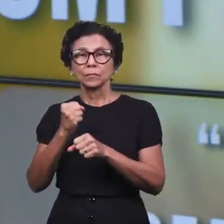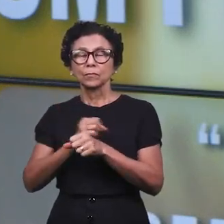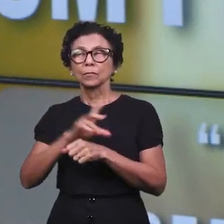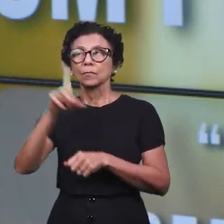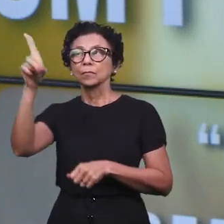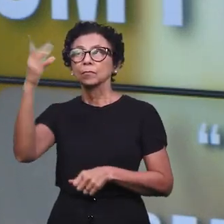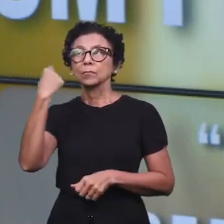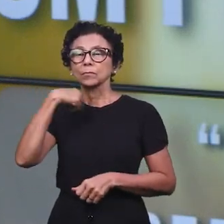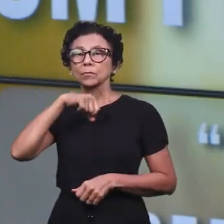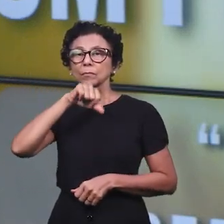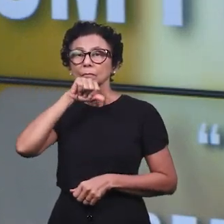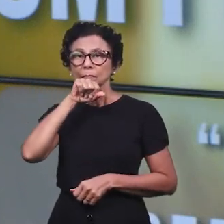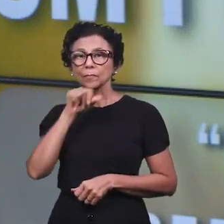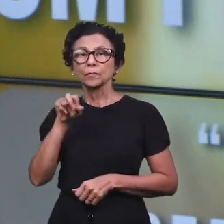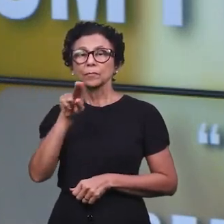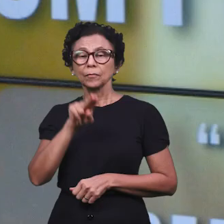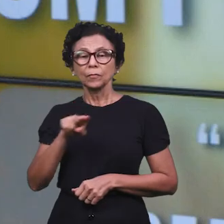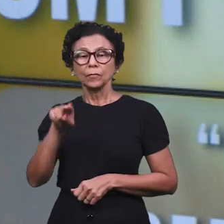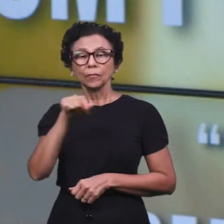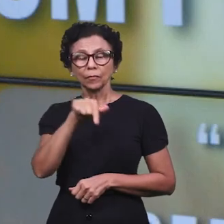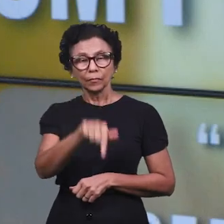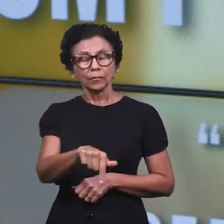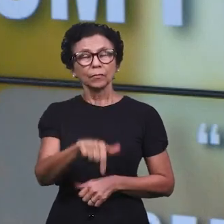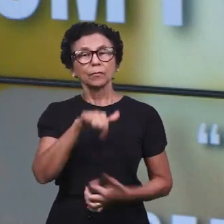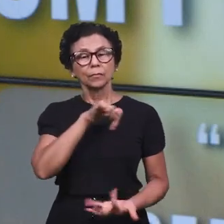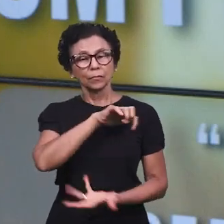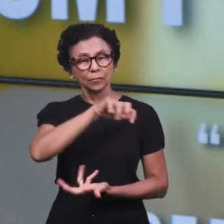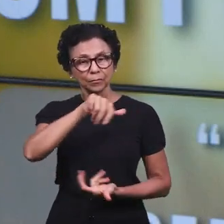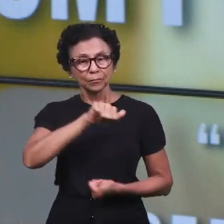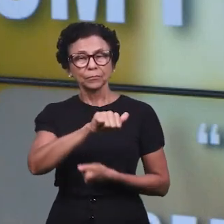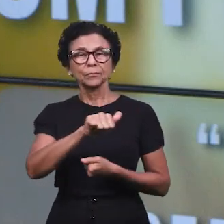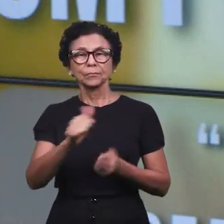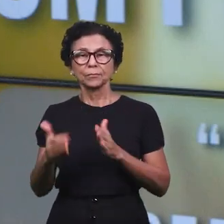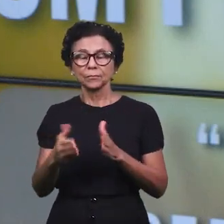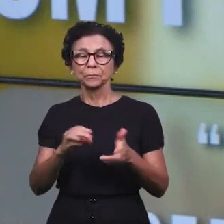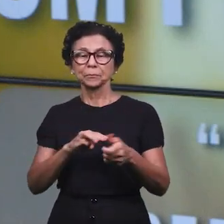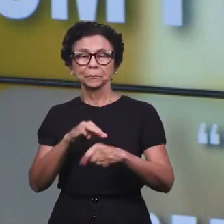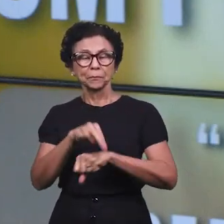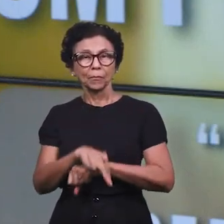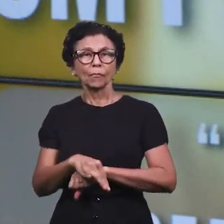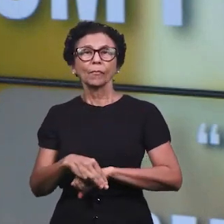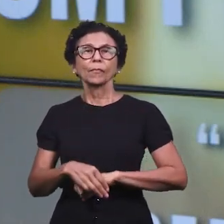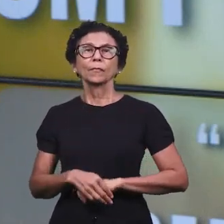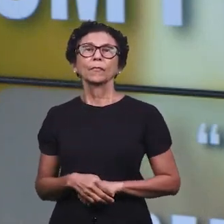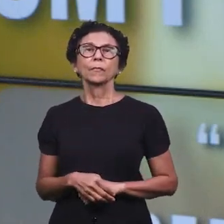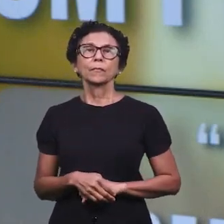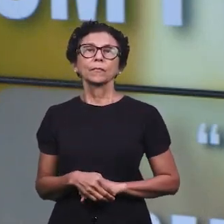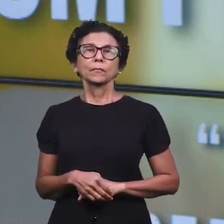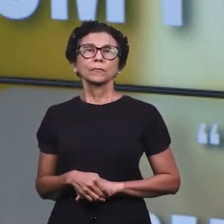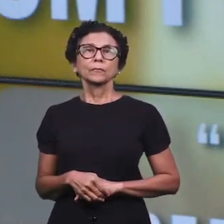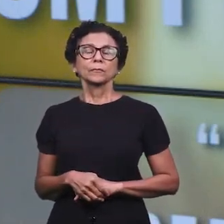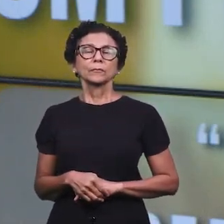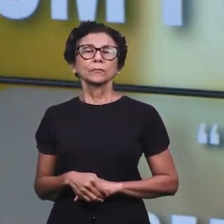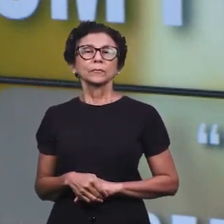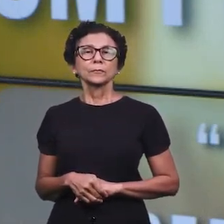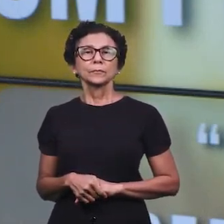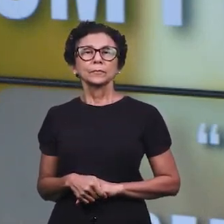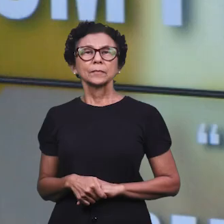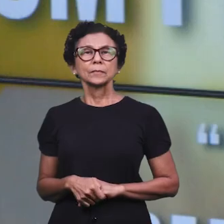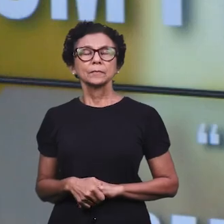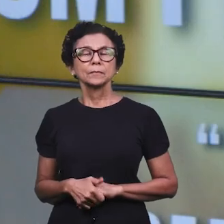ministério terreno. E isso é maravilhoso, porque quando nós vemos os nossos filhos olhando para os